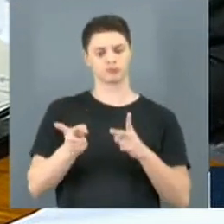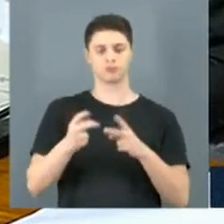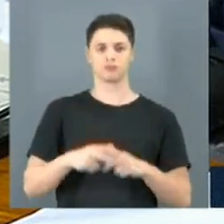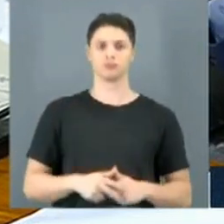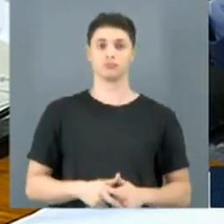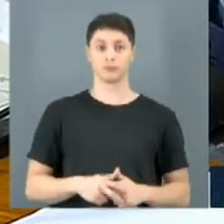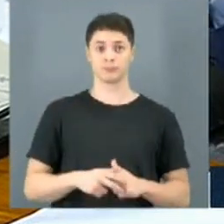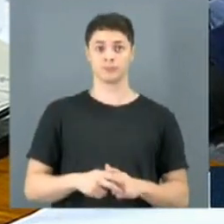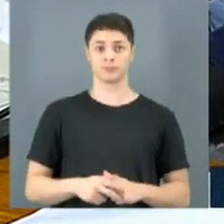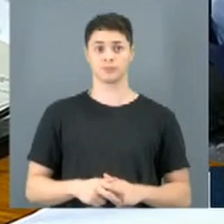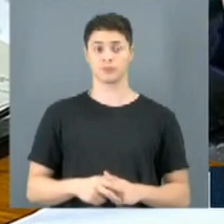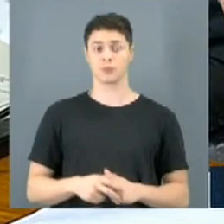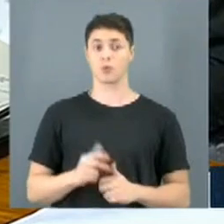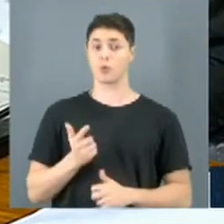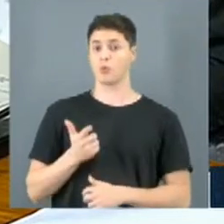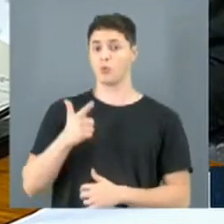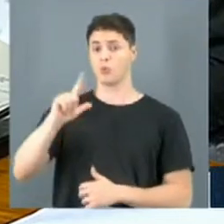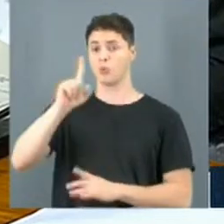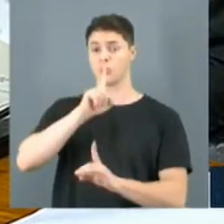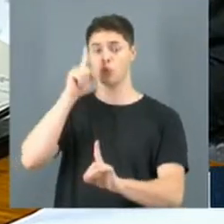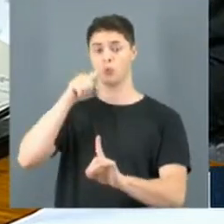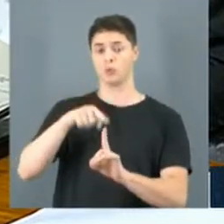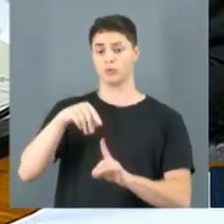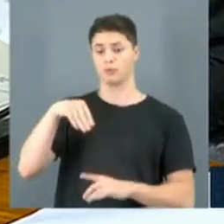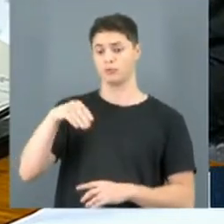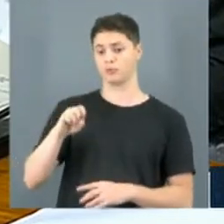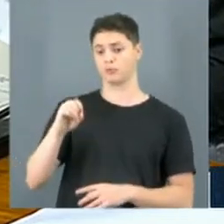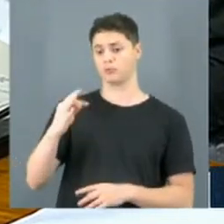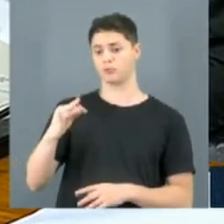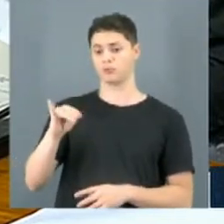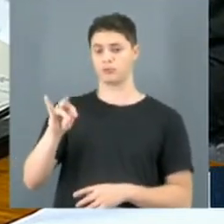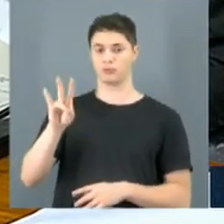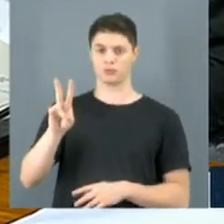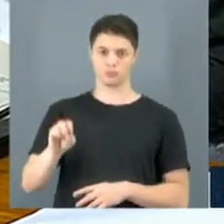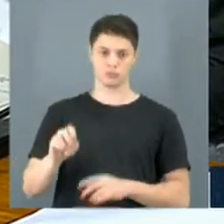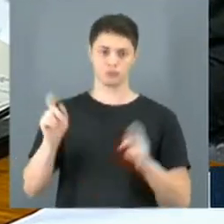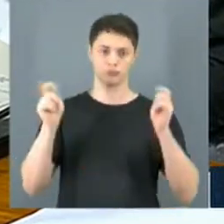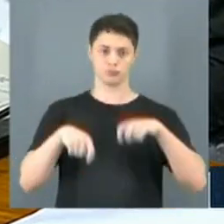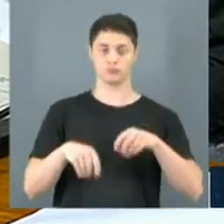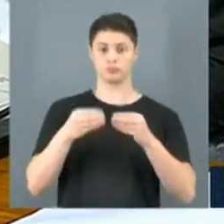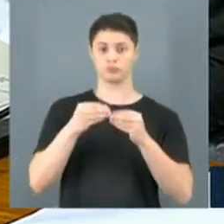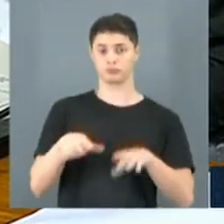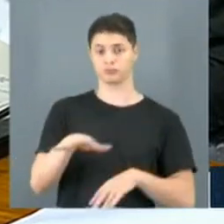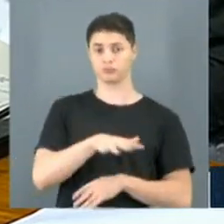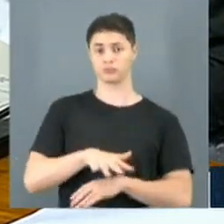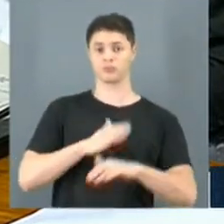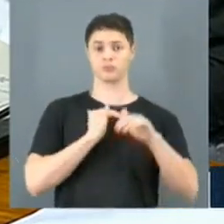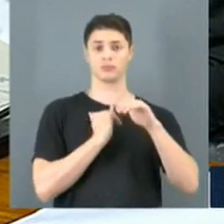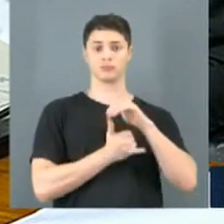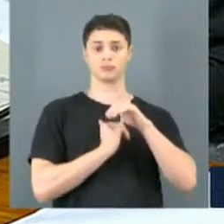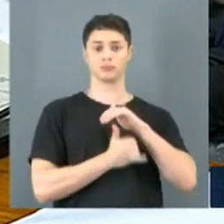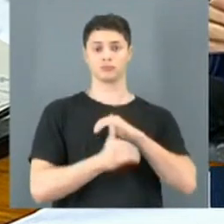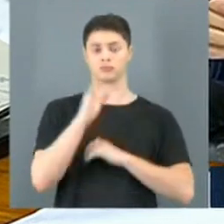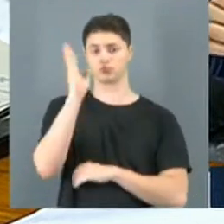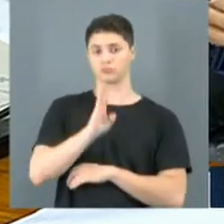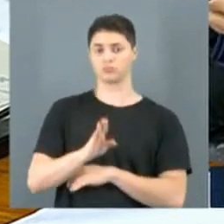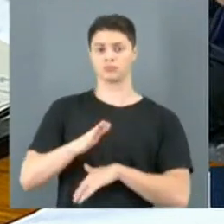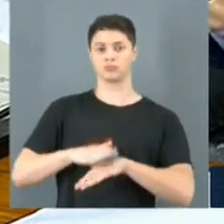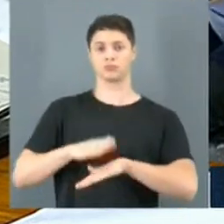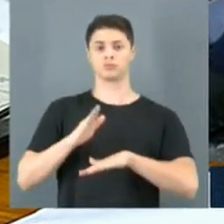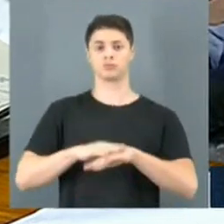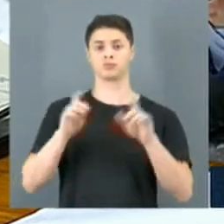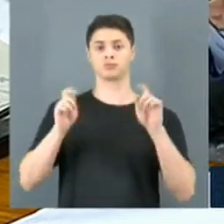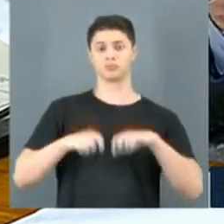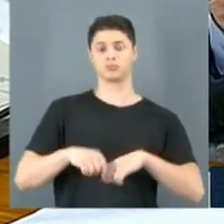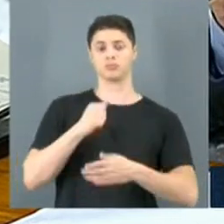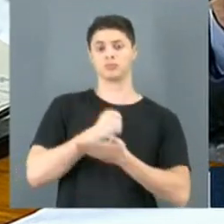O segundo grande motivo que pode prejudicar as startups brasileiras é a capacidade de contratar